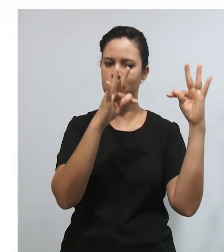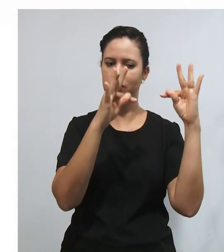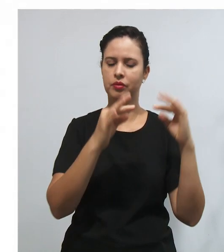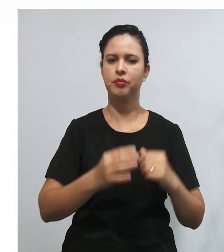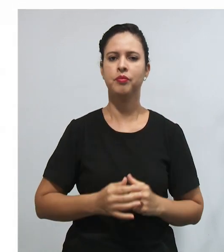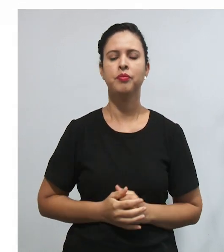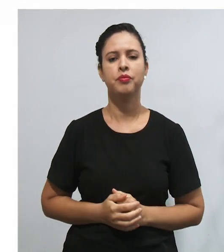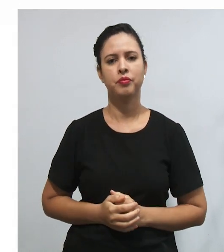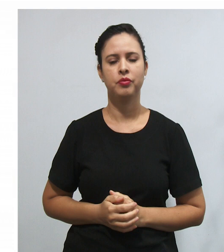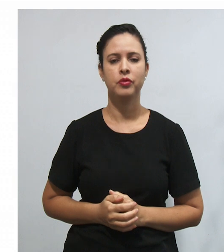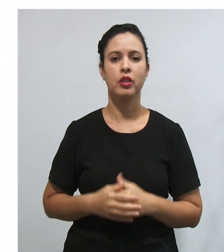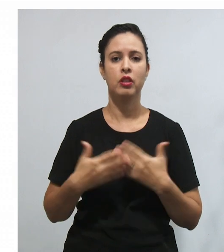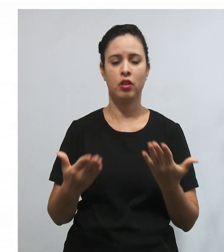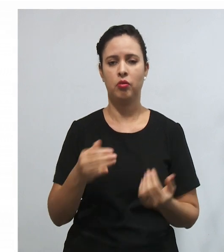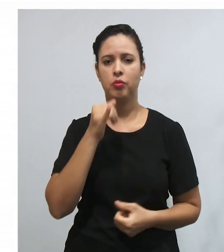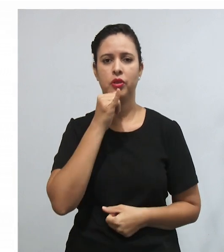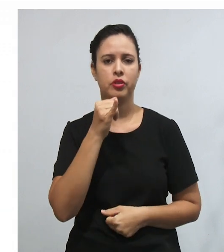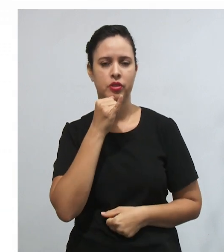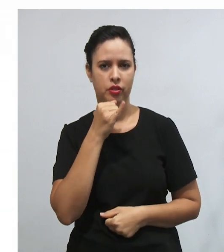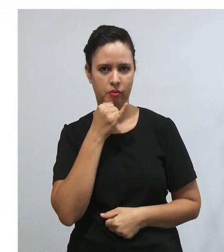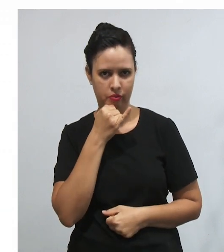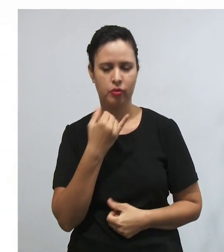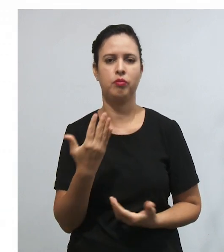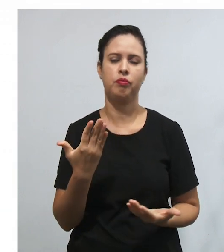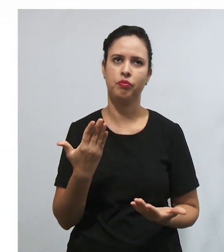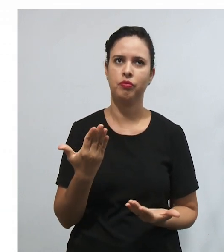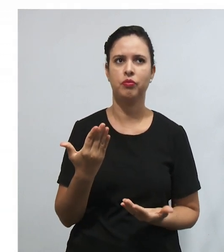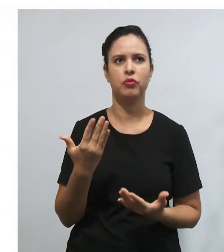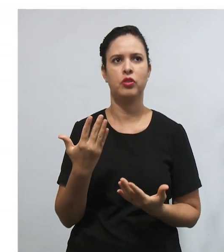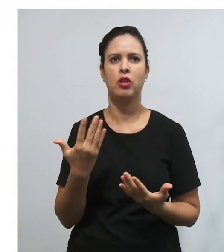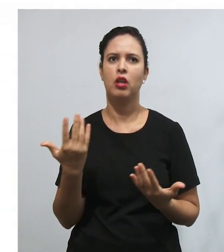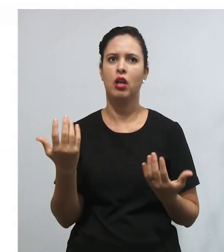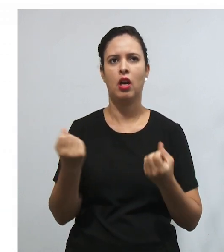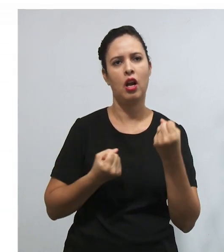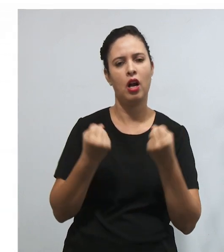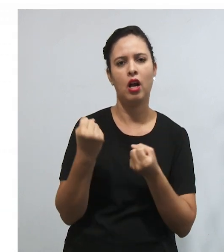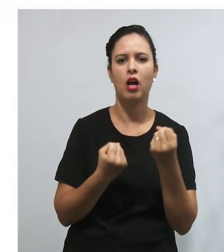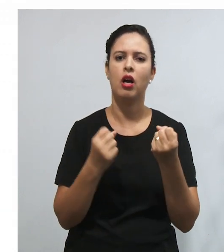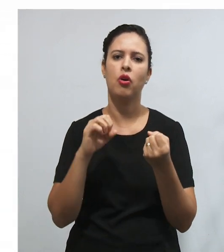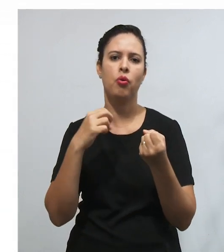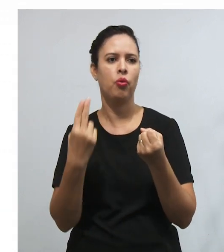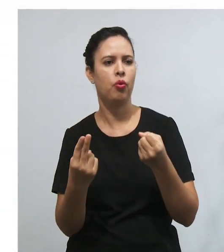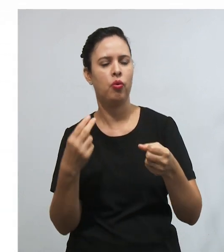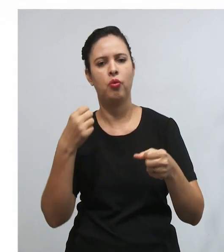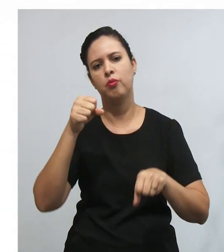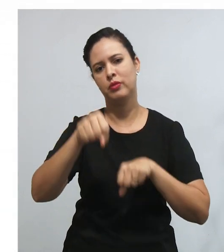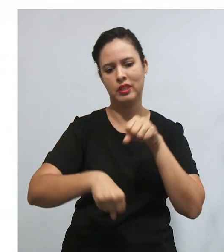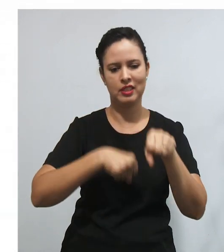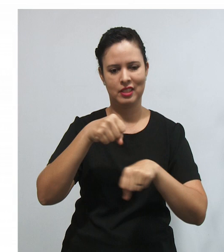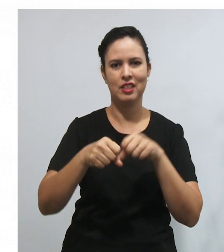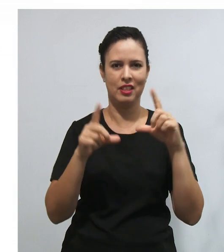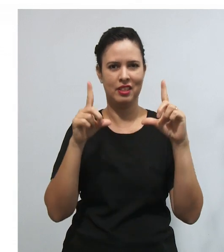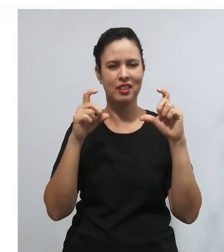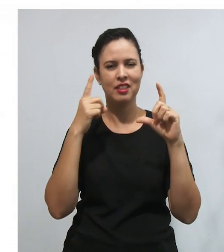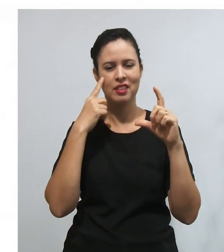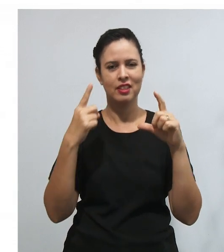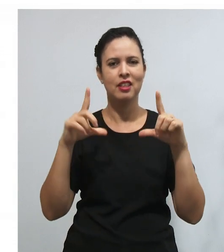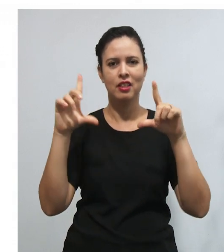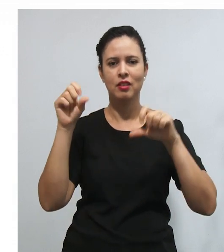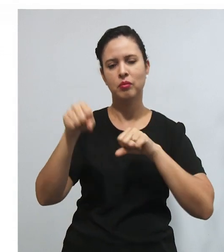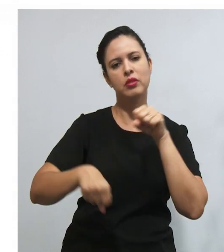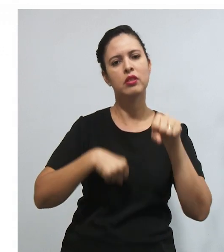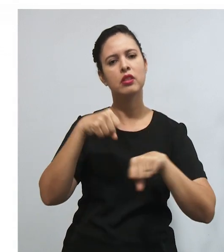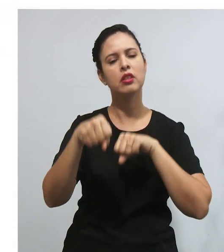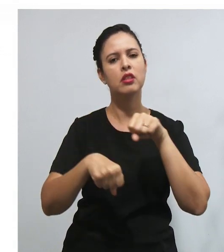Logo, podemos dizer que um veículo, a gente está falando aqui de um carro, mas pode ser uma bicicleta, como vocês estão vendo aqui na ilustração,